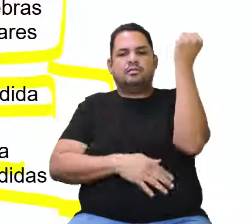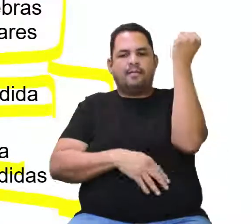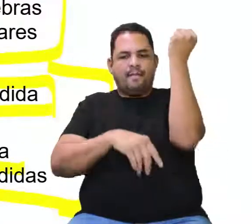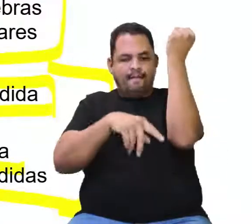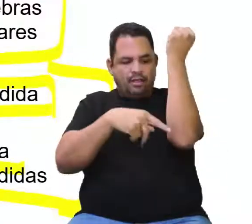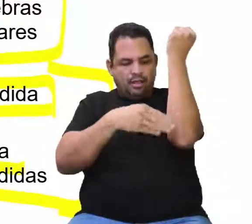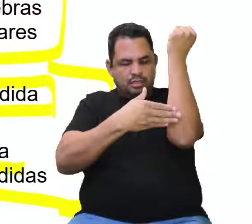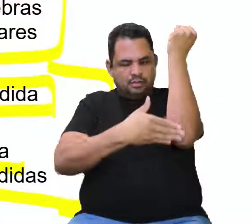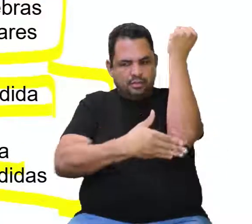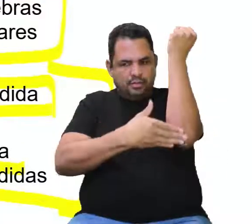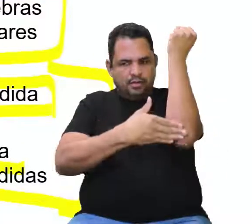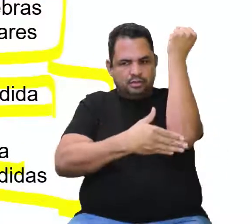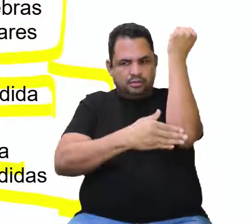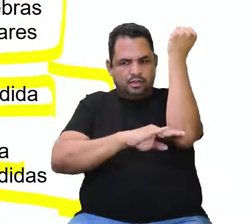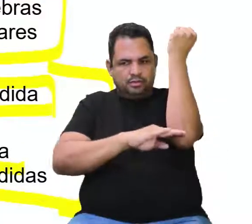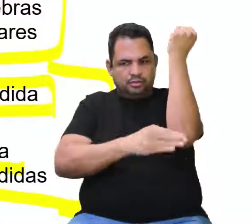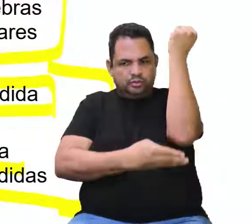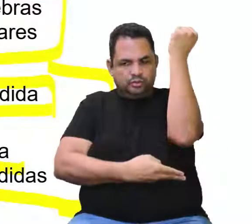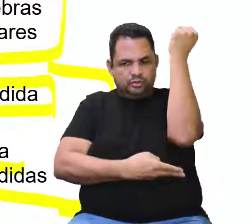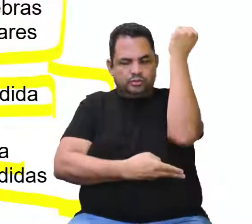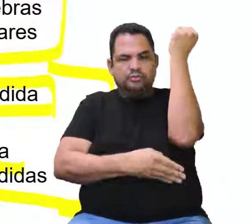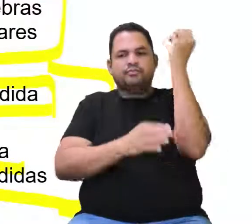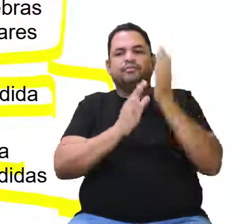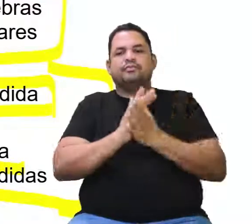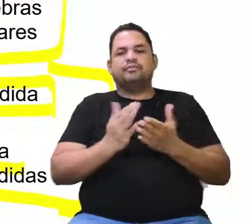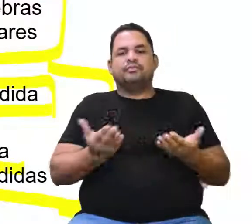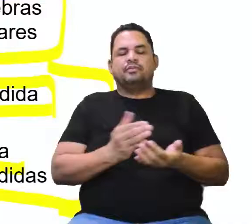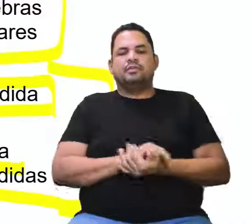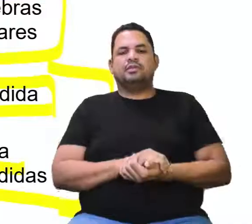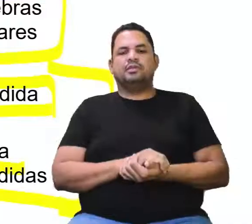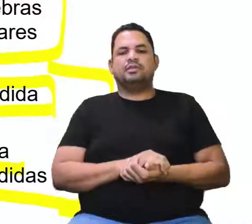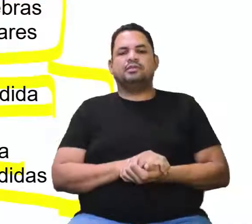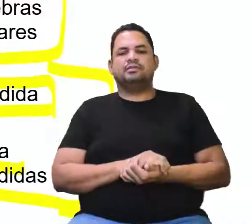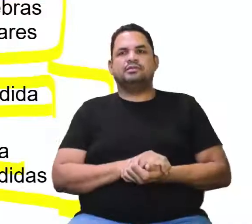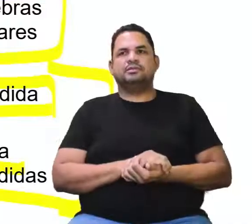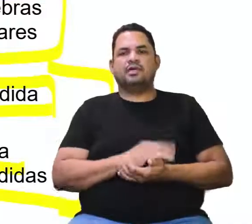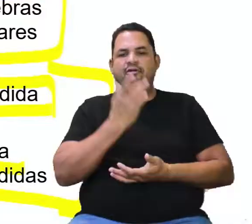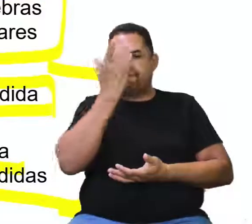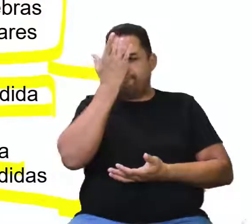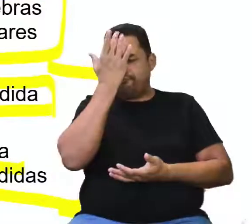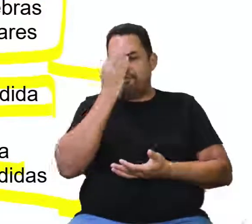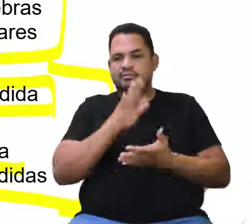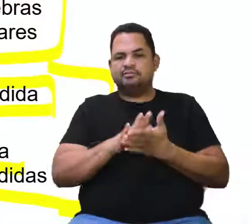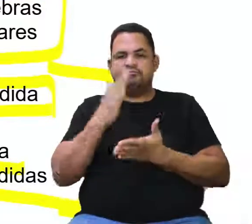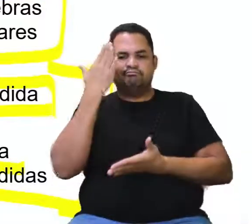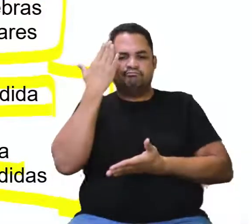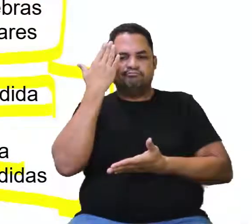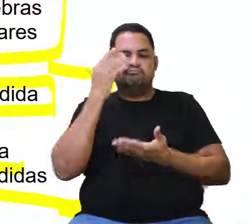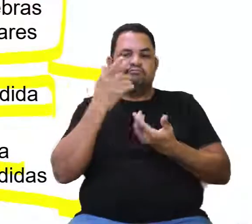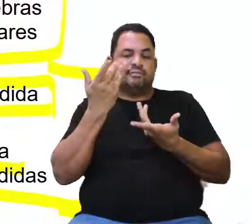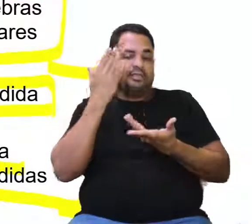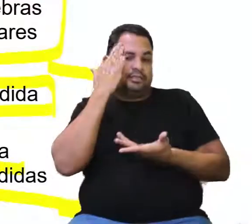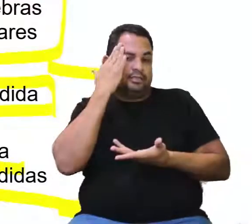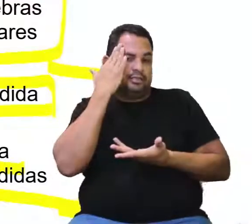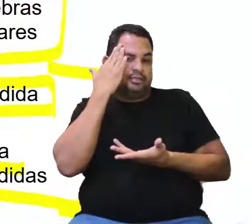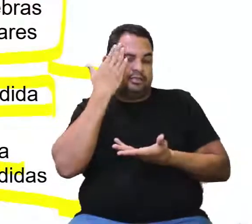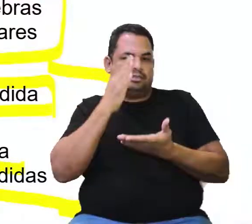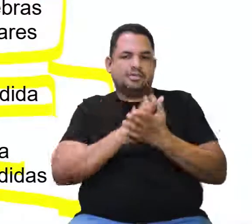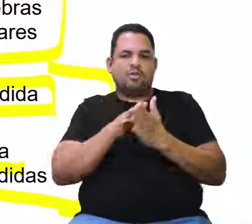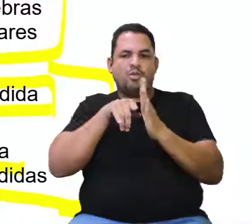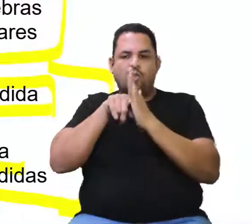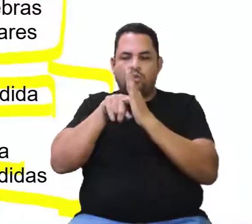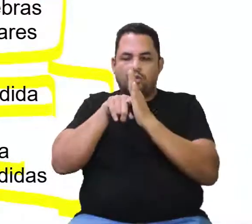da pelve. Se a gente for pensar aqui, isso fica muito fácil para a gente entender um exame, né, professora Iris?